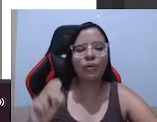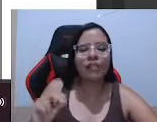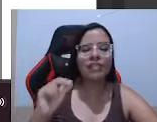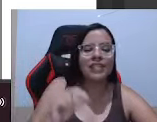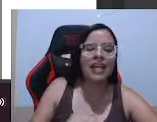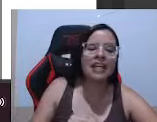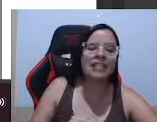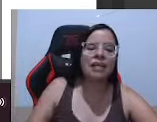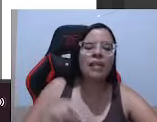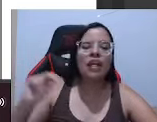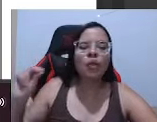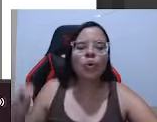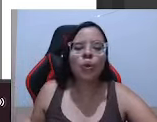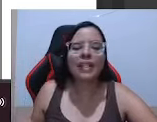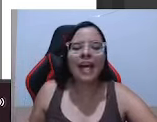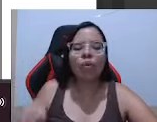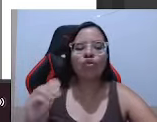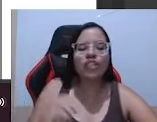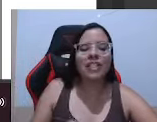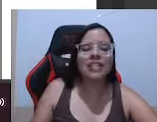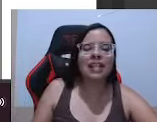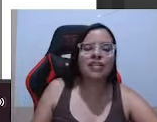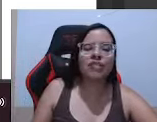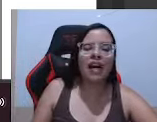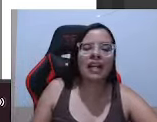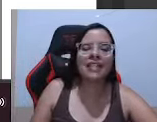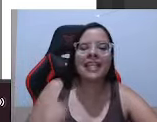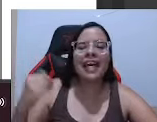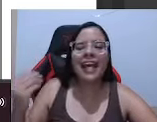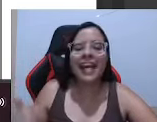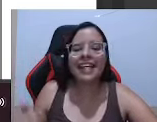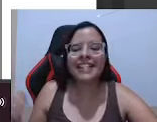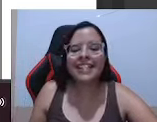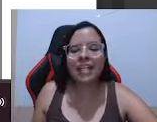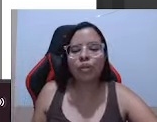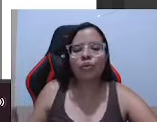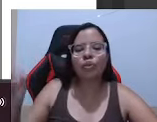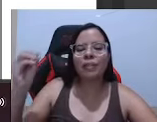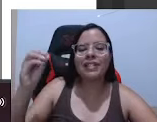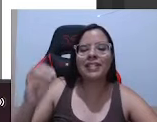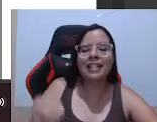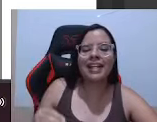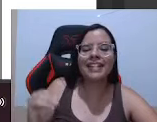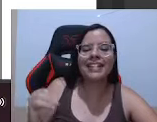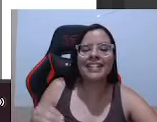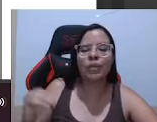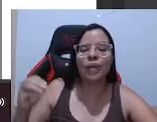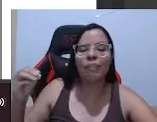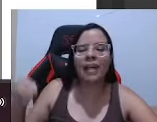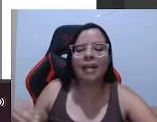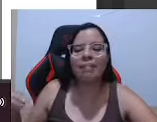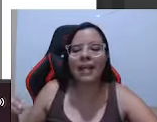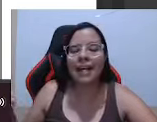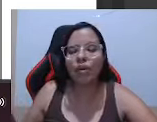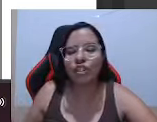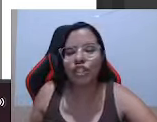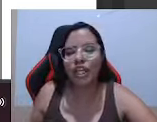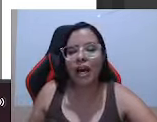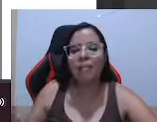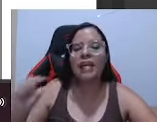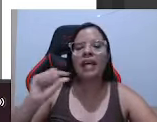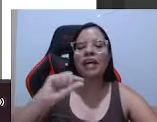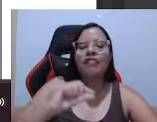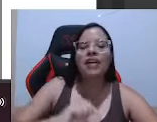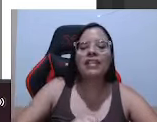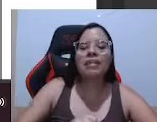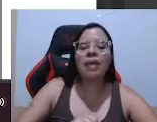pessoas com deficiência, no total 16 vagas. Requisitos: precisa ter licenciatura plena em